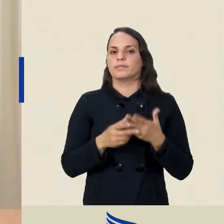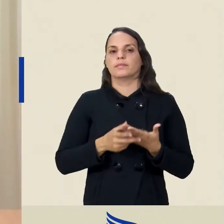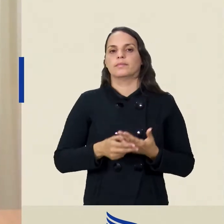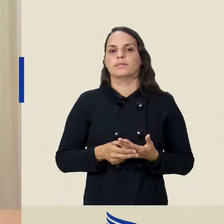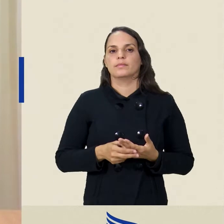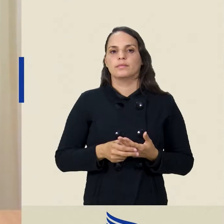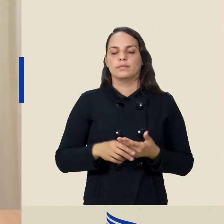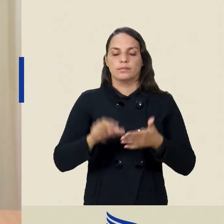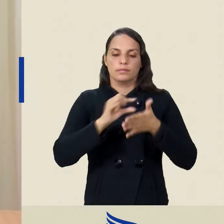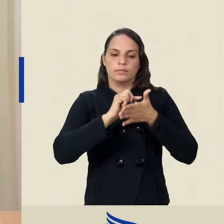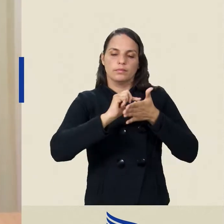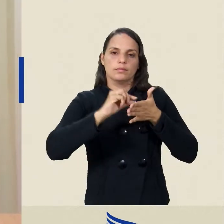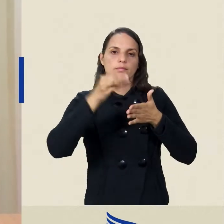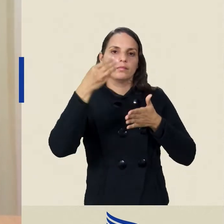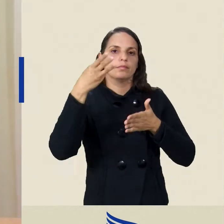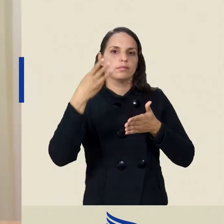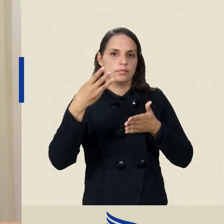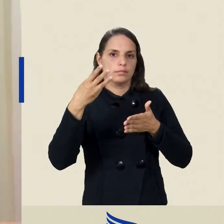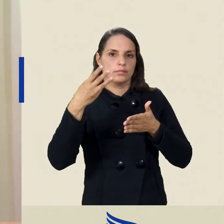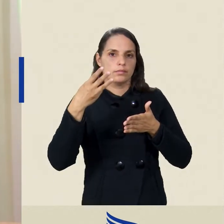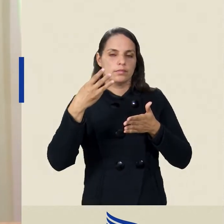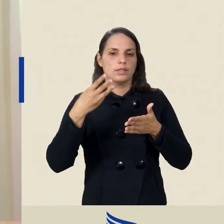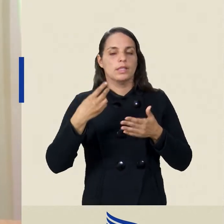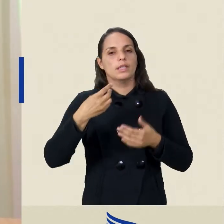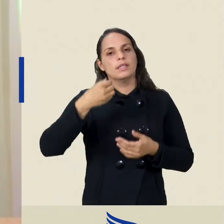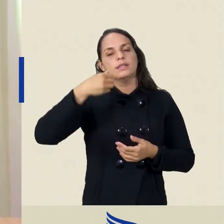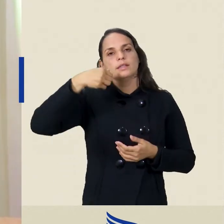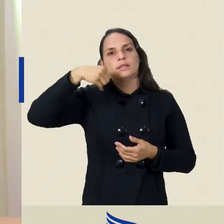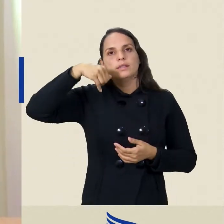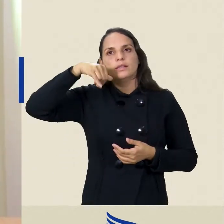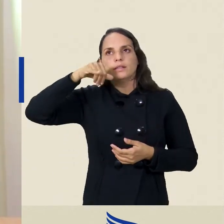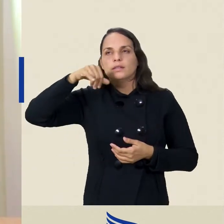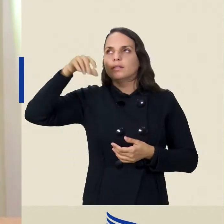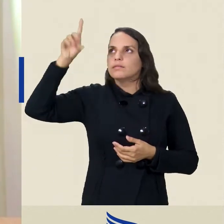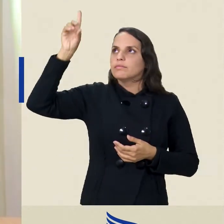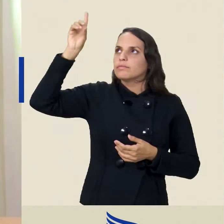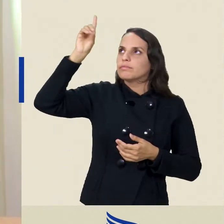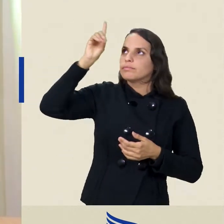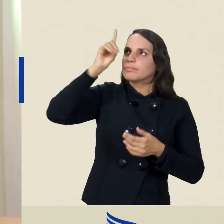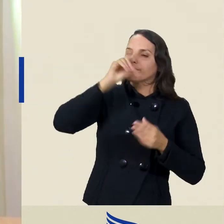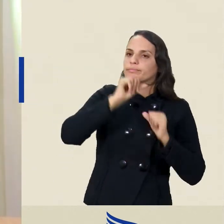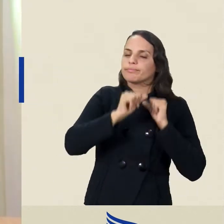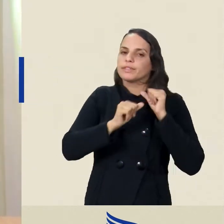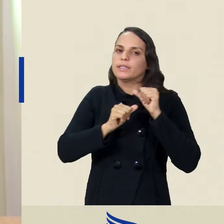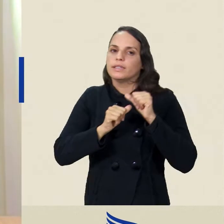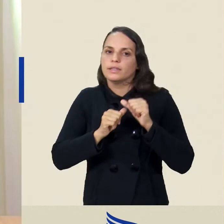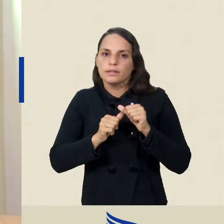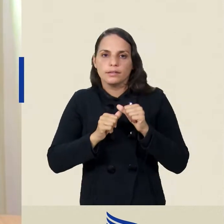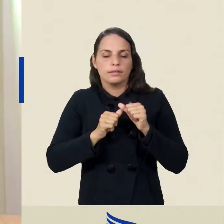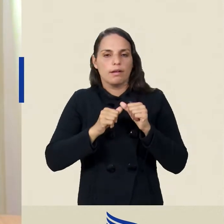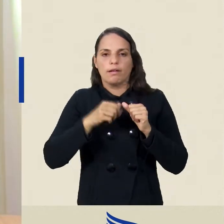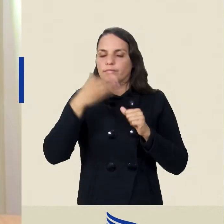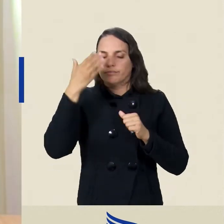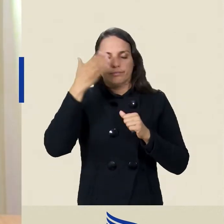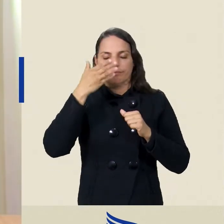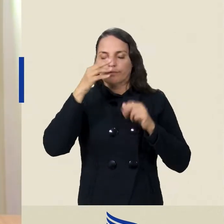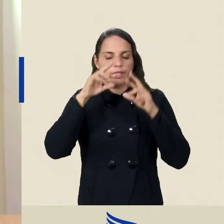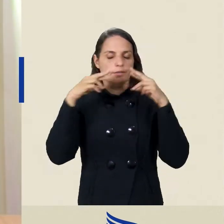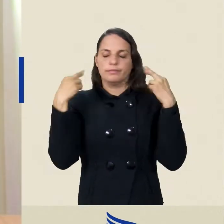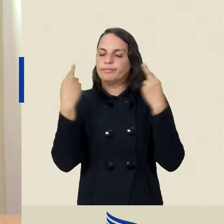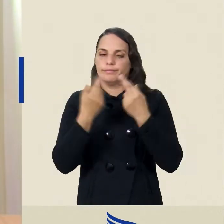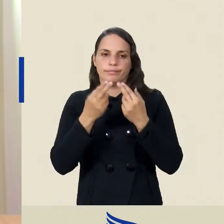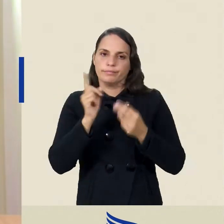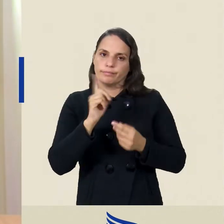no verso 3, quem não nasce do alto não pode ver o reino de Deus. E 2 estão no